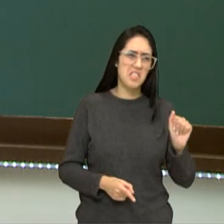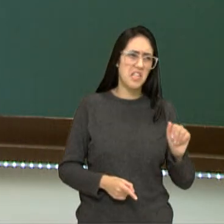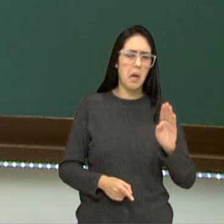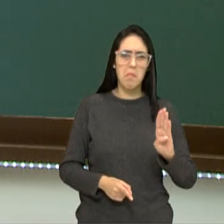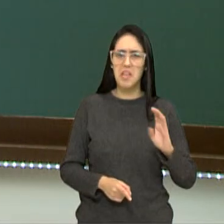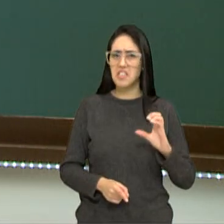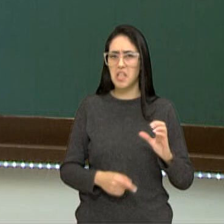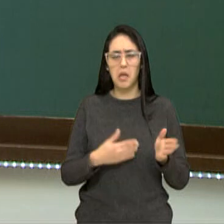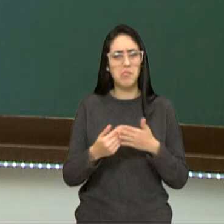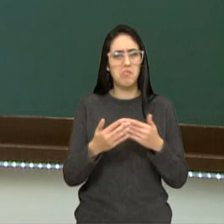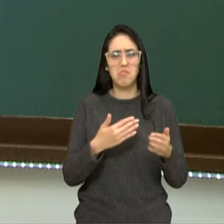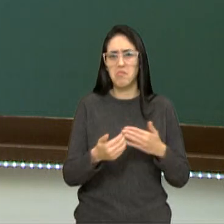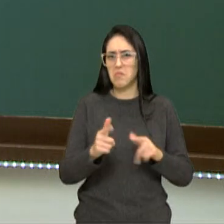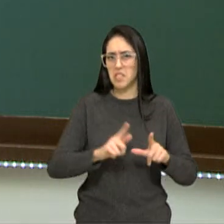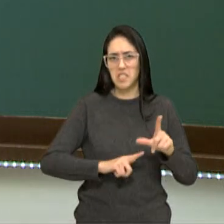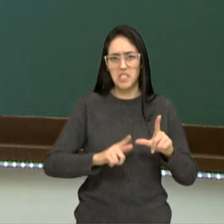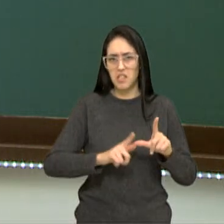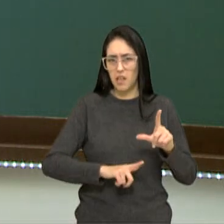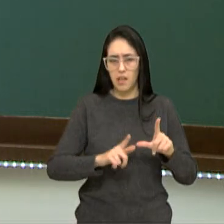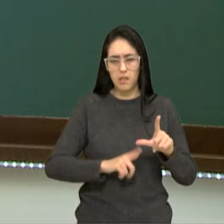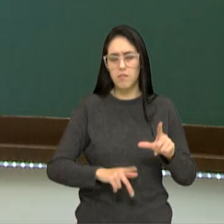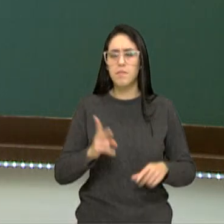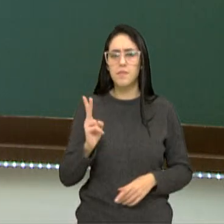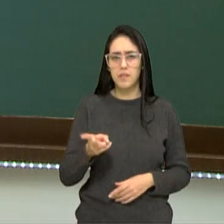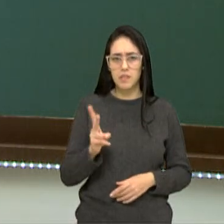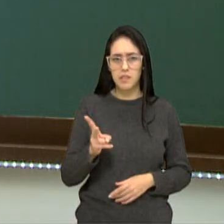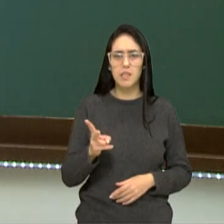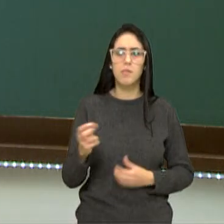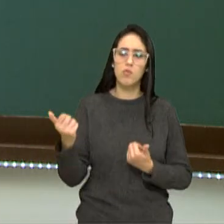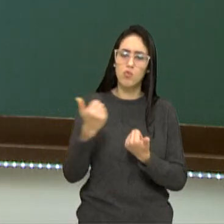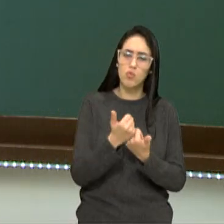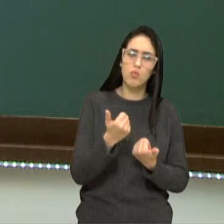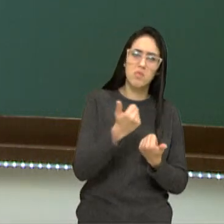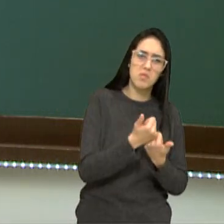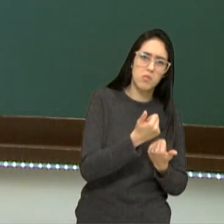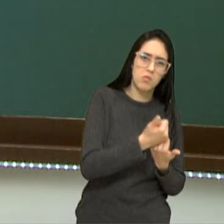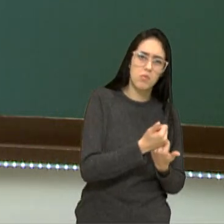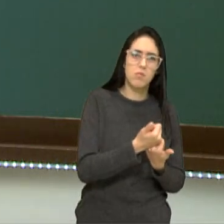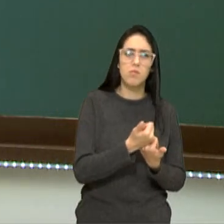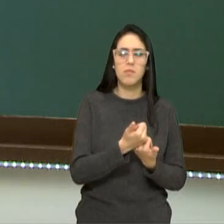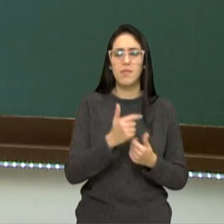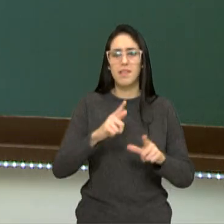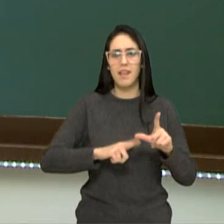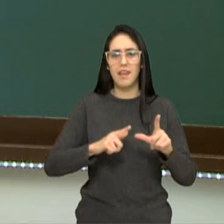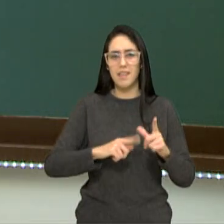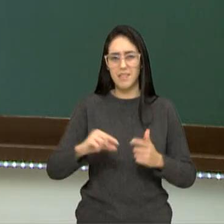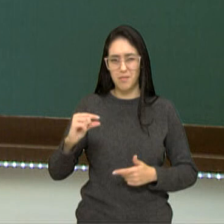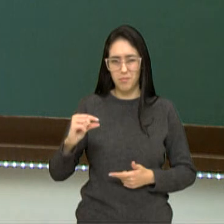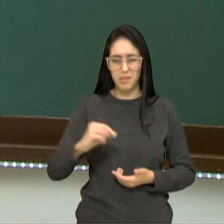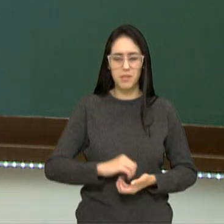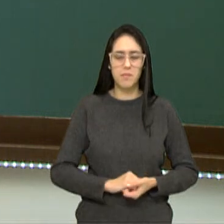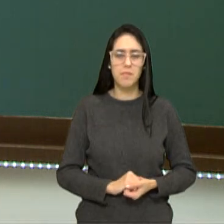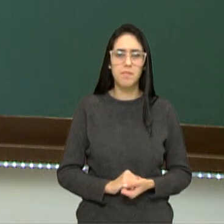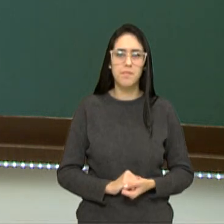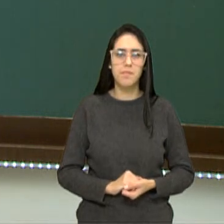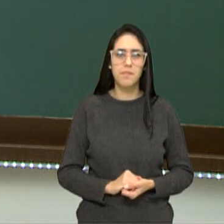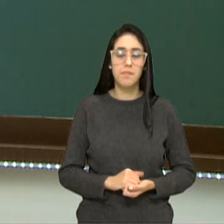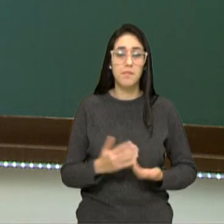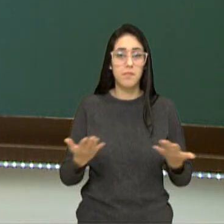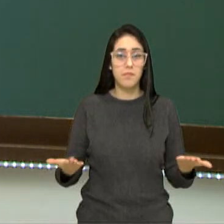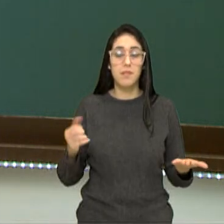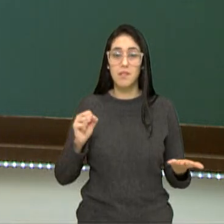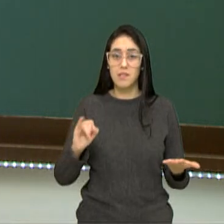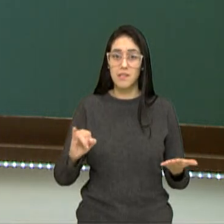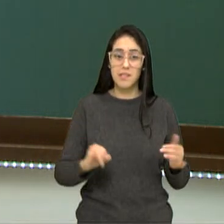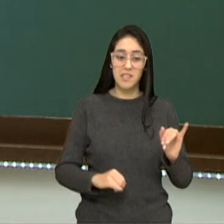C, qualquer letra que eu for usar, eu apenas substituo aqui a letra minúscula. Então, se I